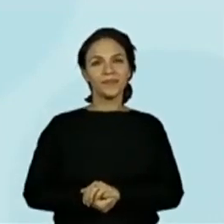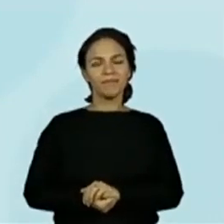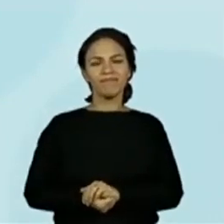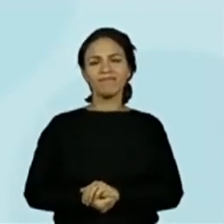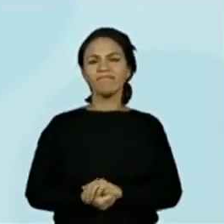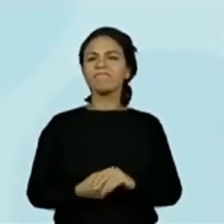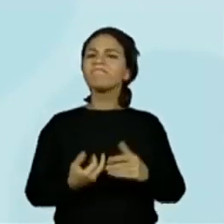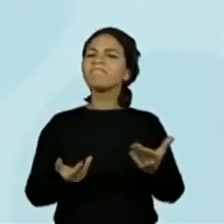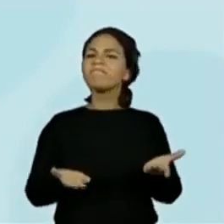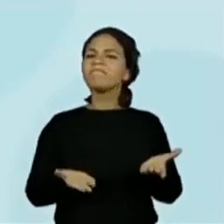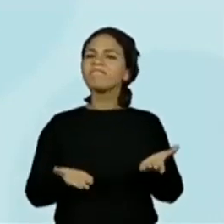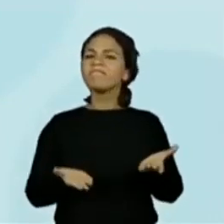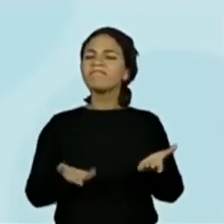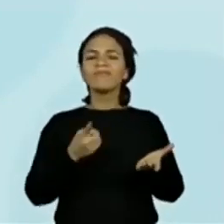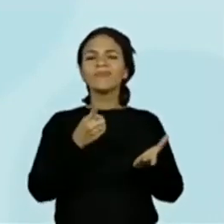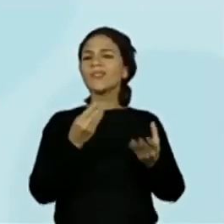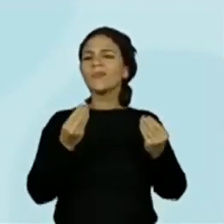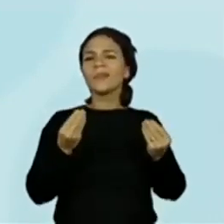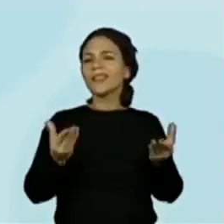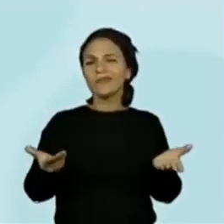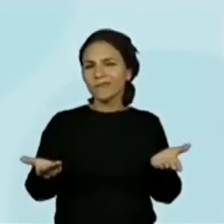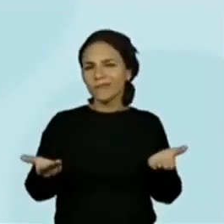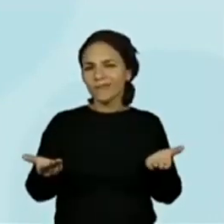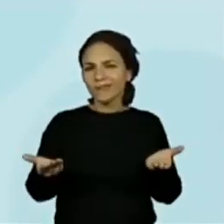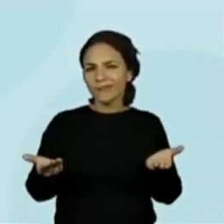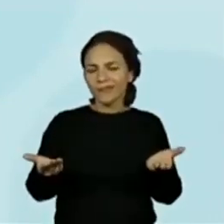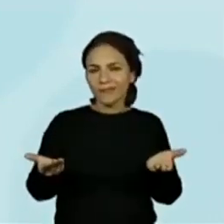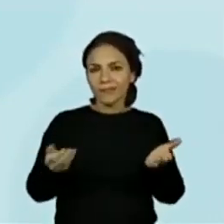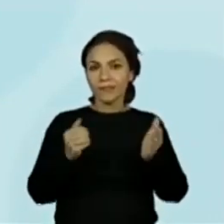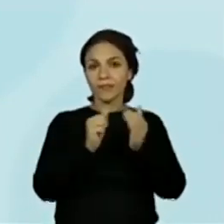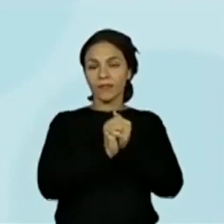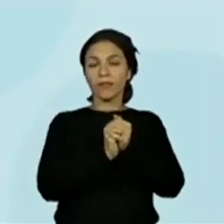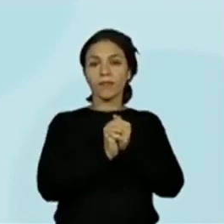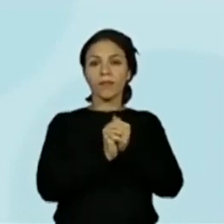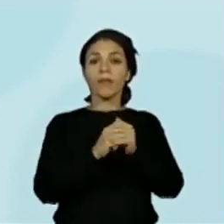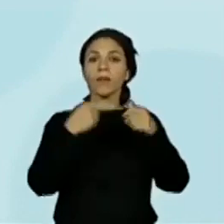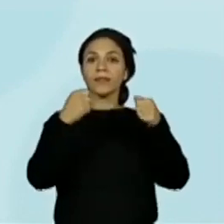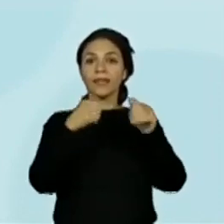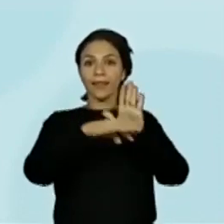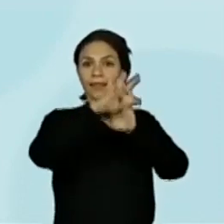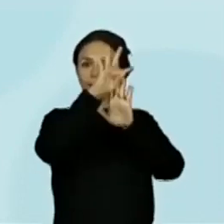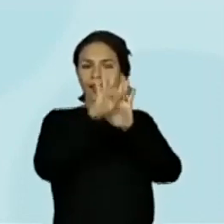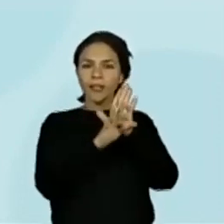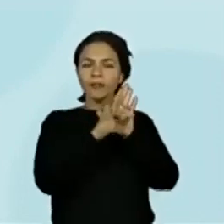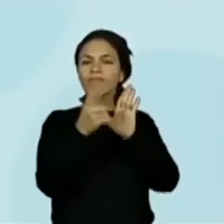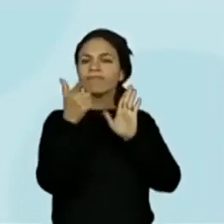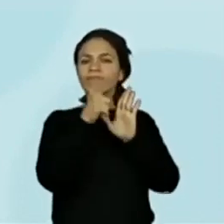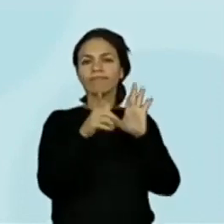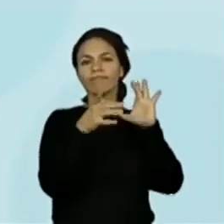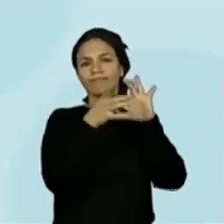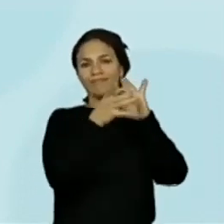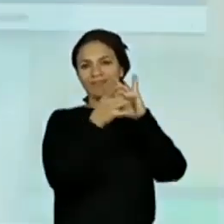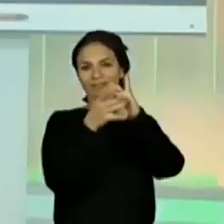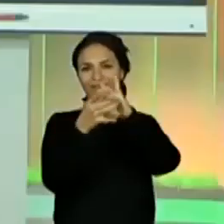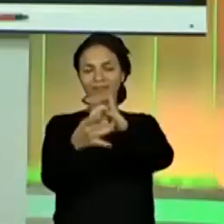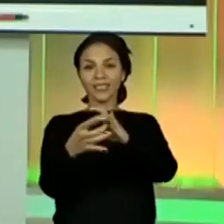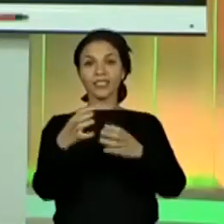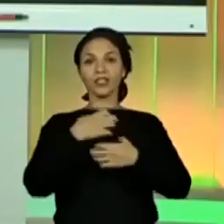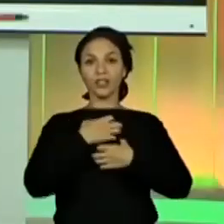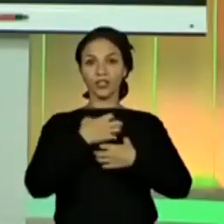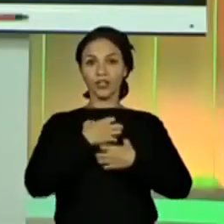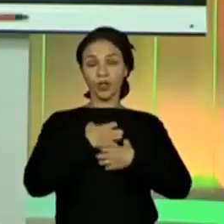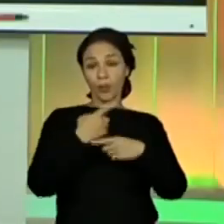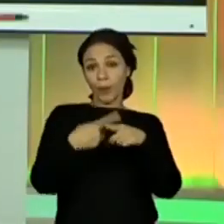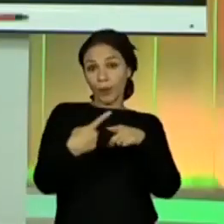Olha lá. Isso serve para quê? Encontrando o sentido do texto. Sabia que até quando a gente fala,